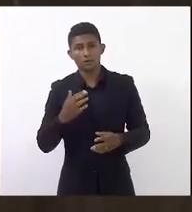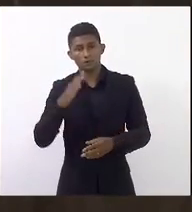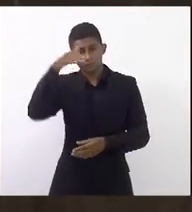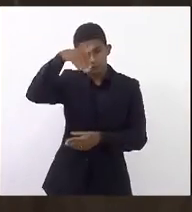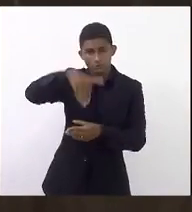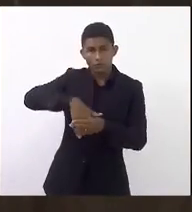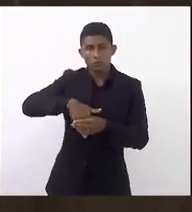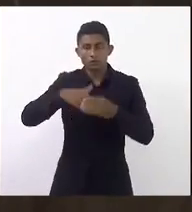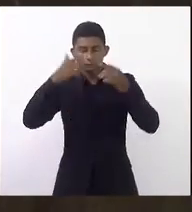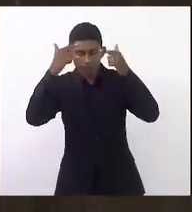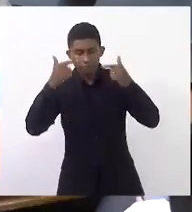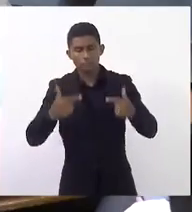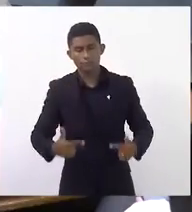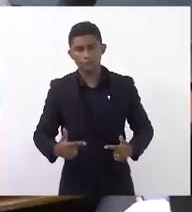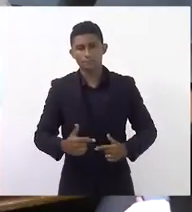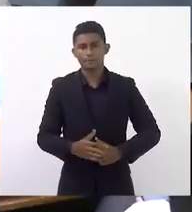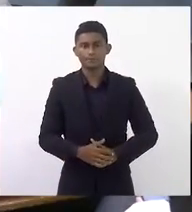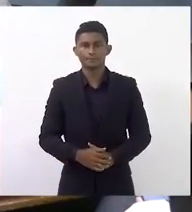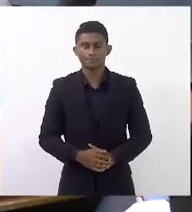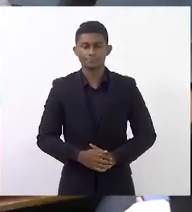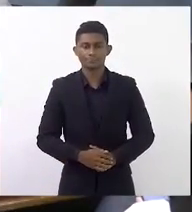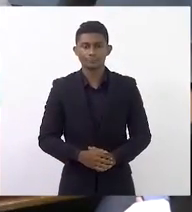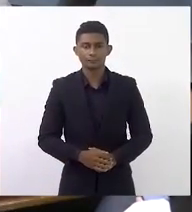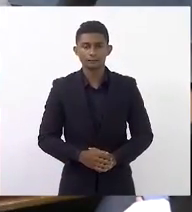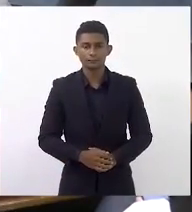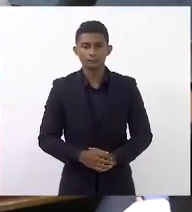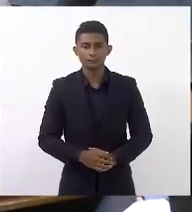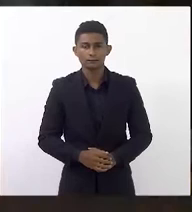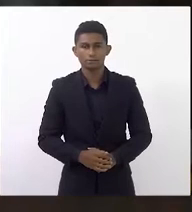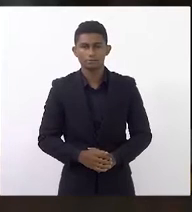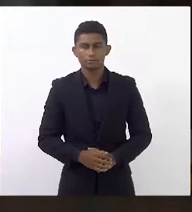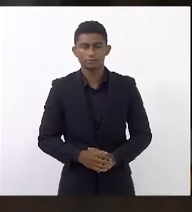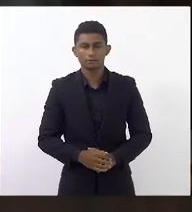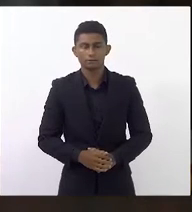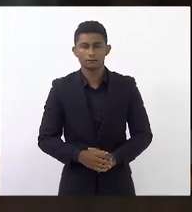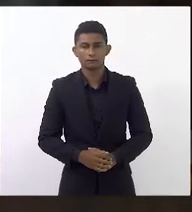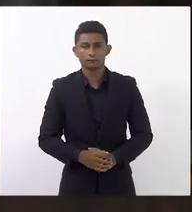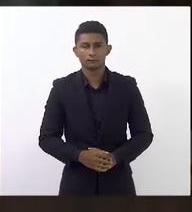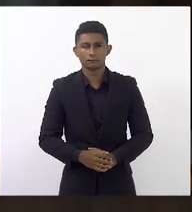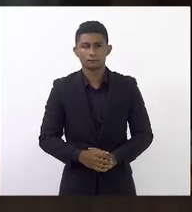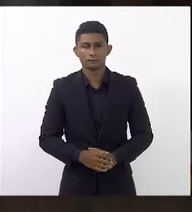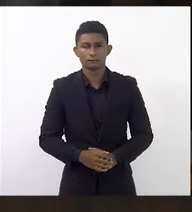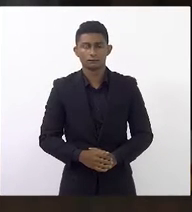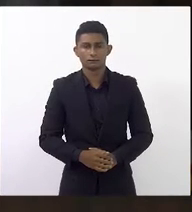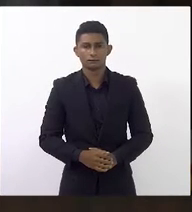pela abstenção. Deputada Marta, abstenção.